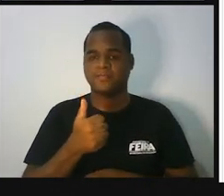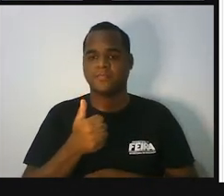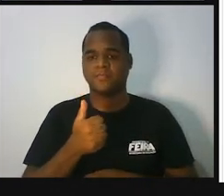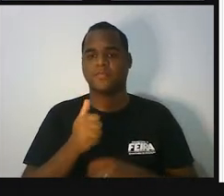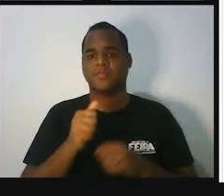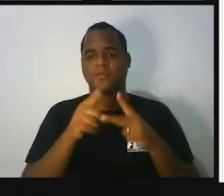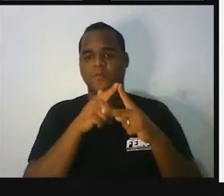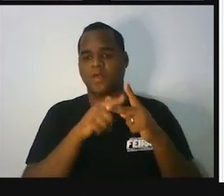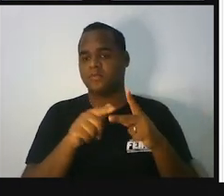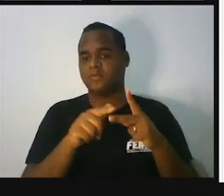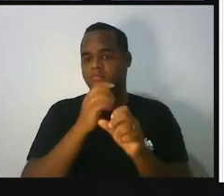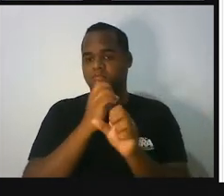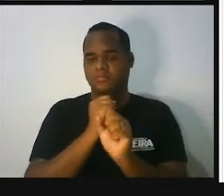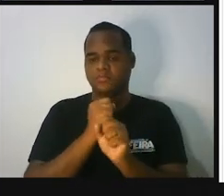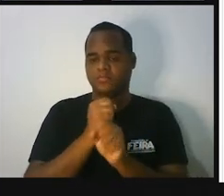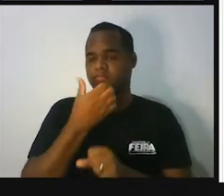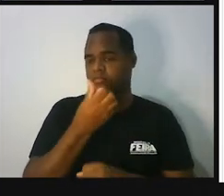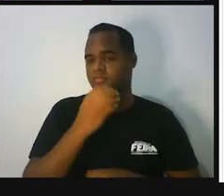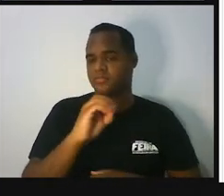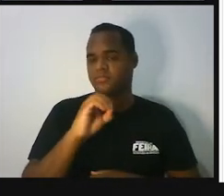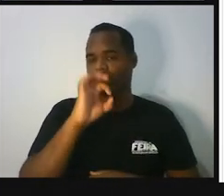60.